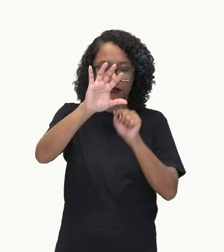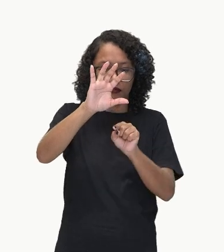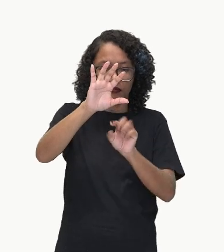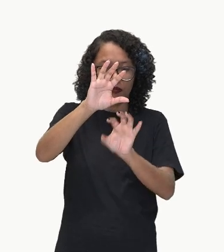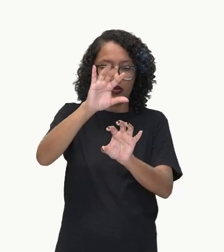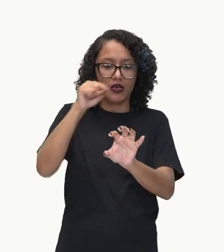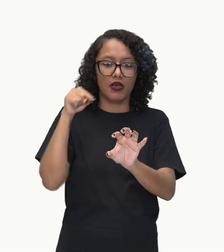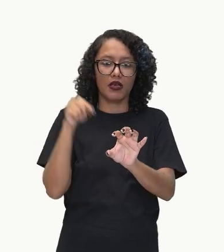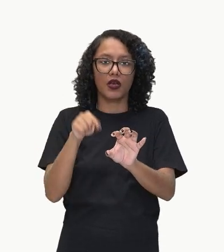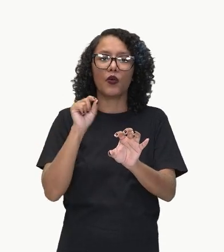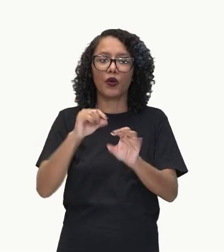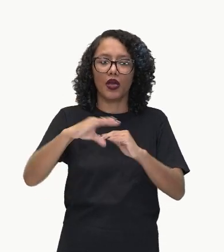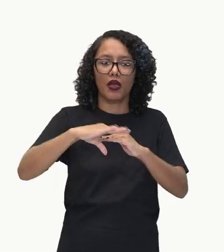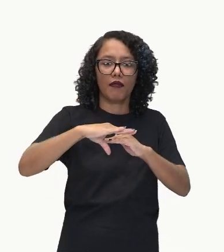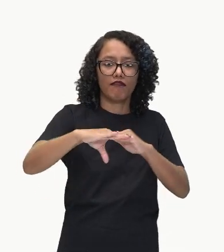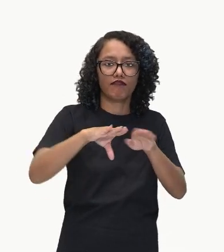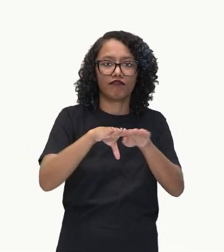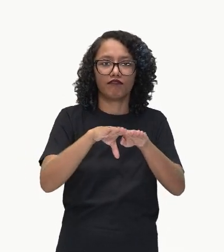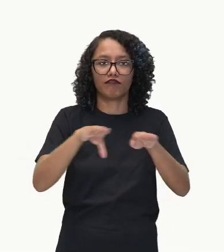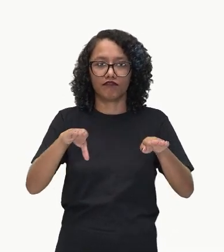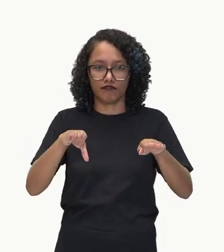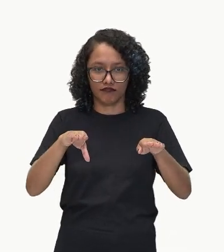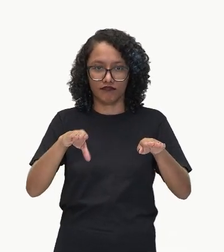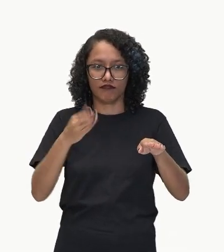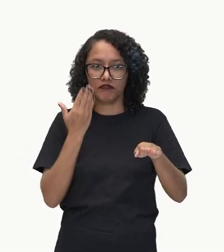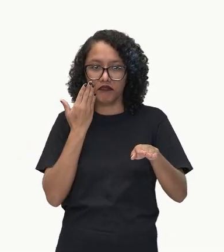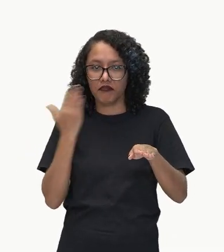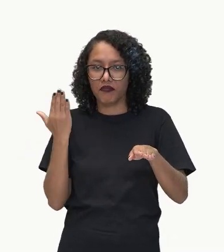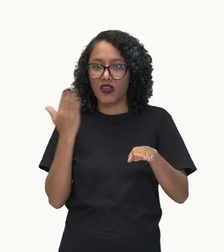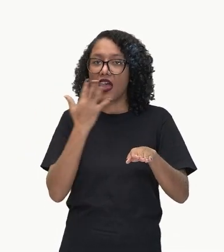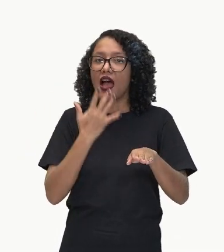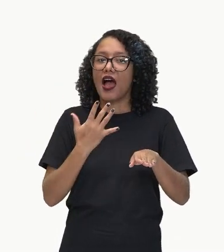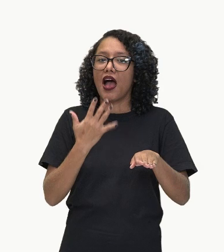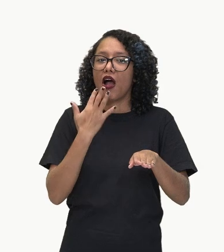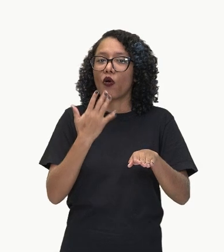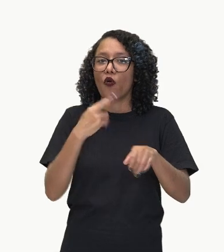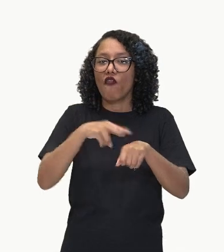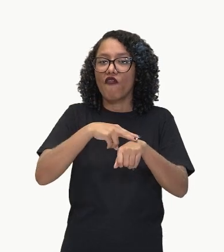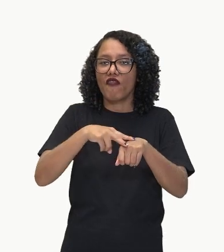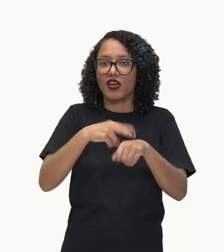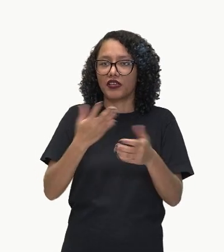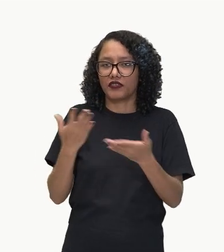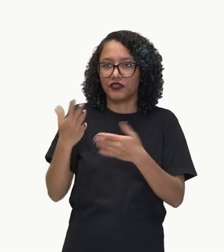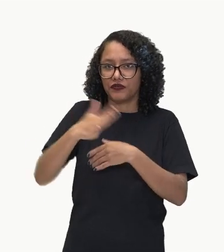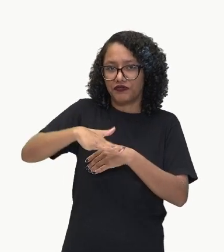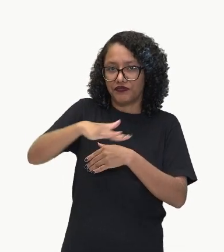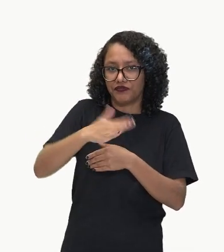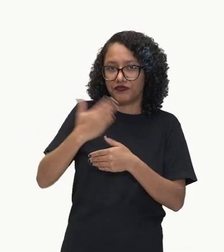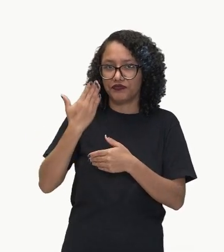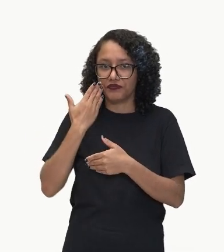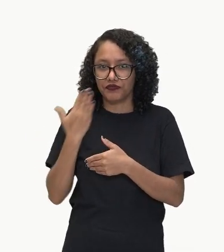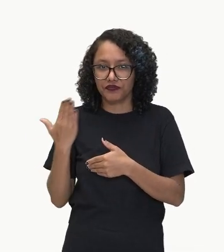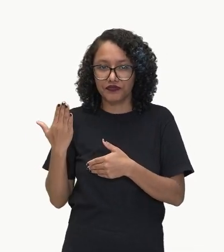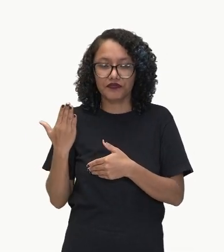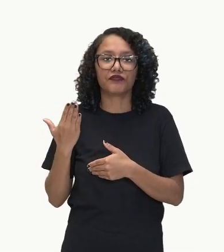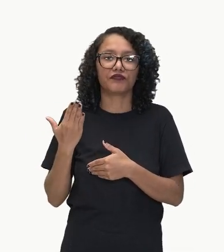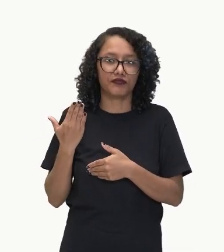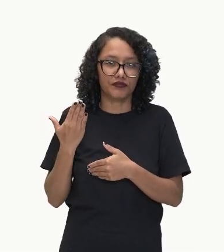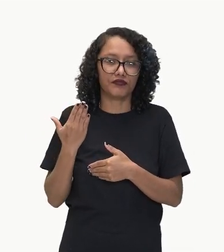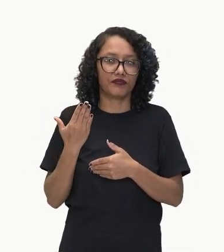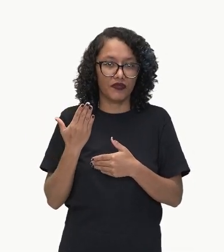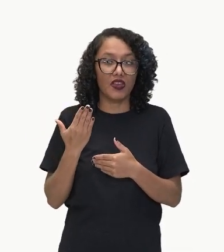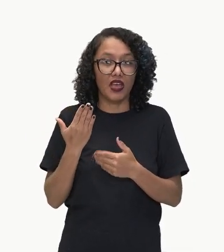planície indo-gangética, que ela é essa parte verdinha bem aqui no meio. Então, é essa região que nós